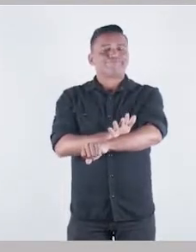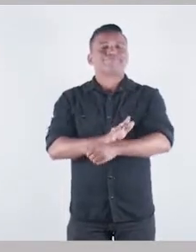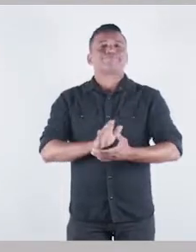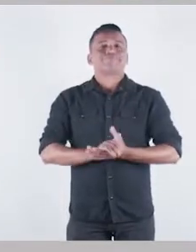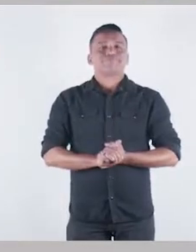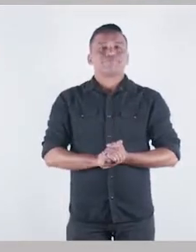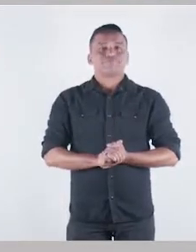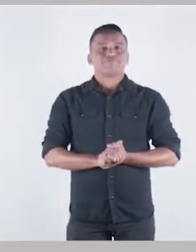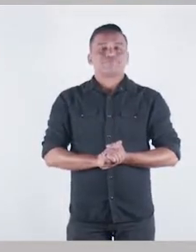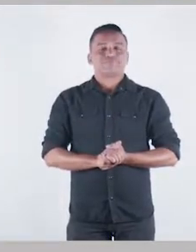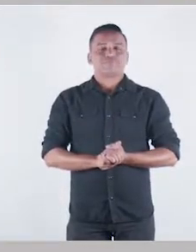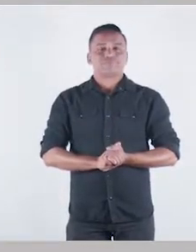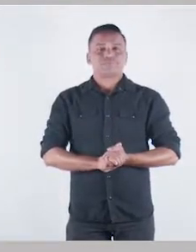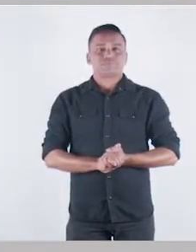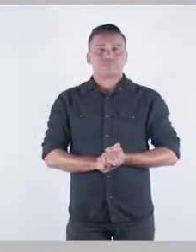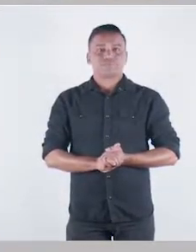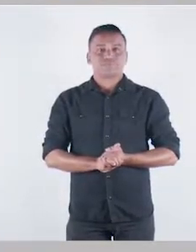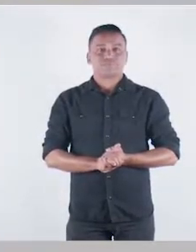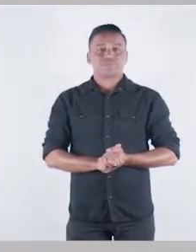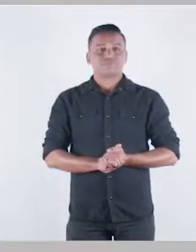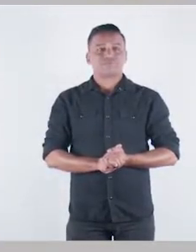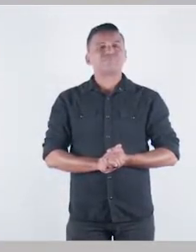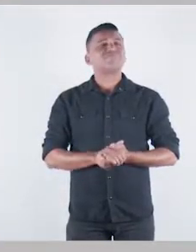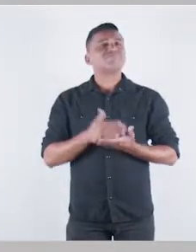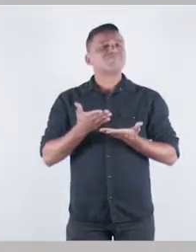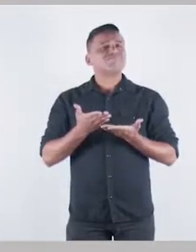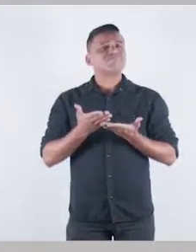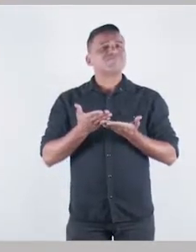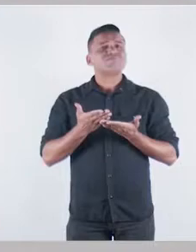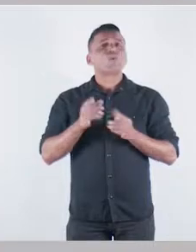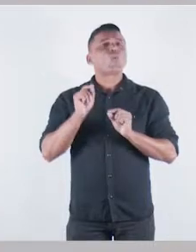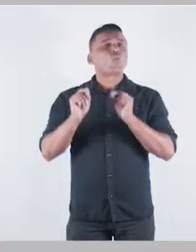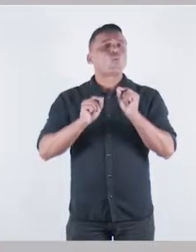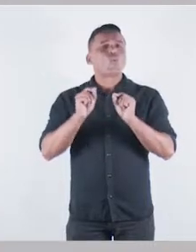Distúrbio psicossomático, aliás, banzo.